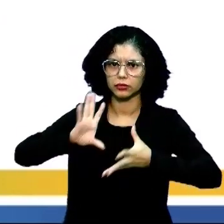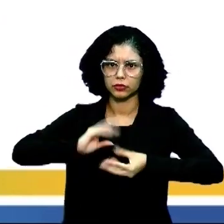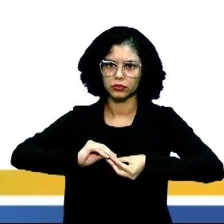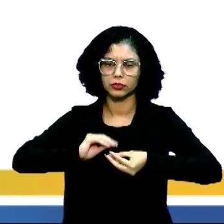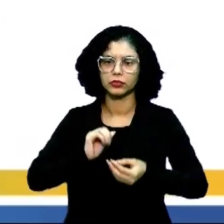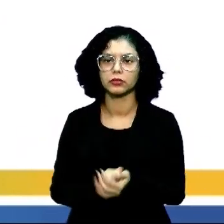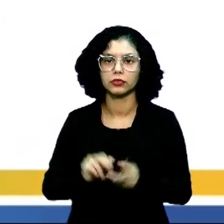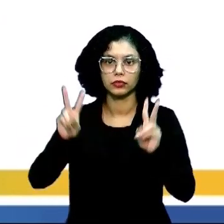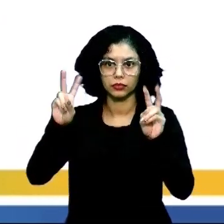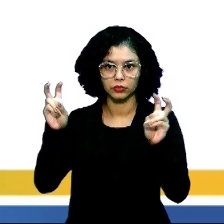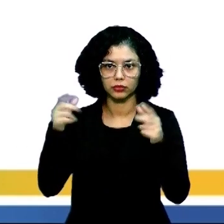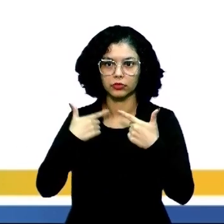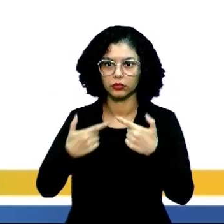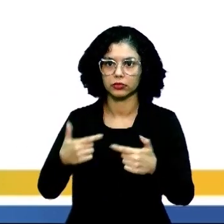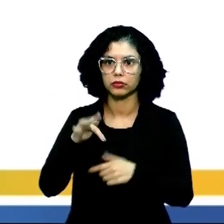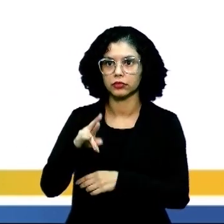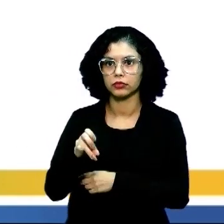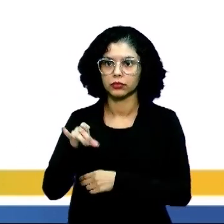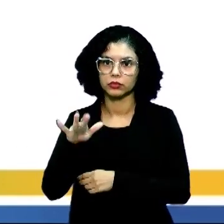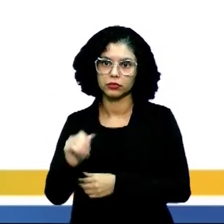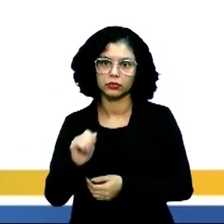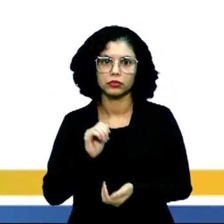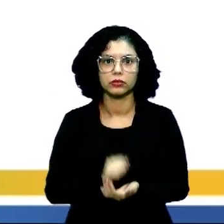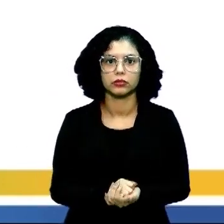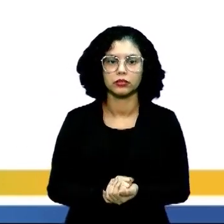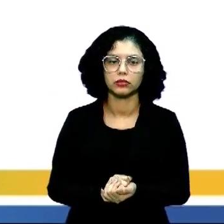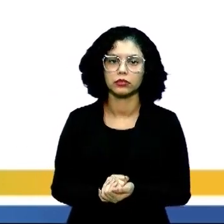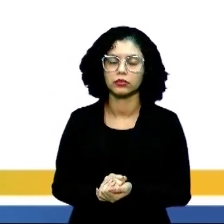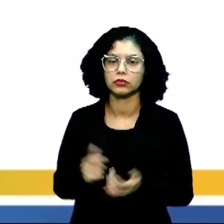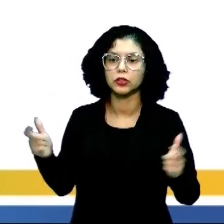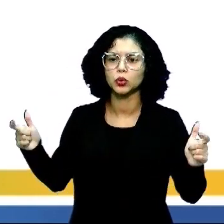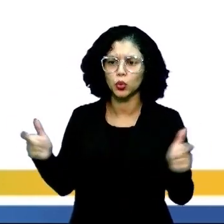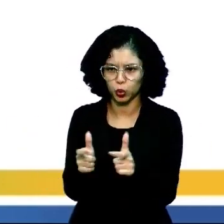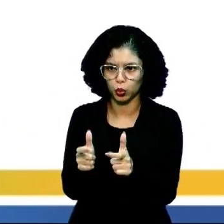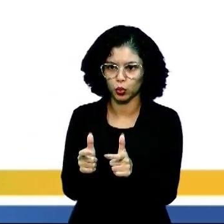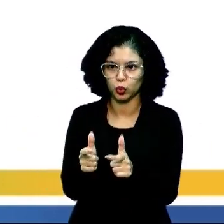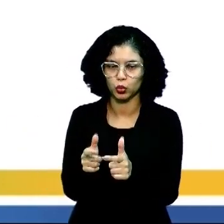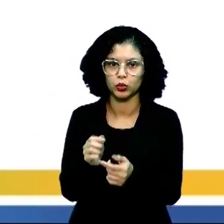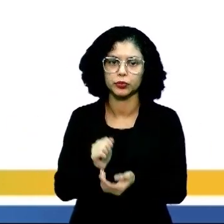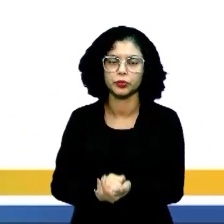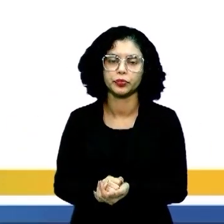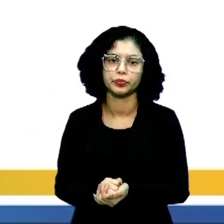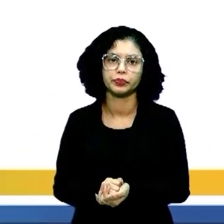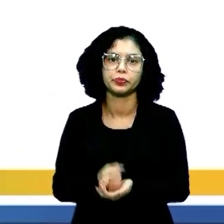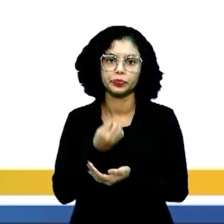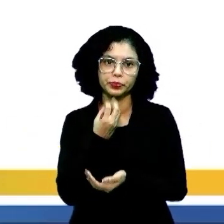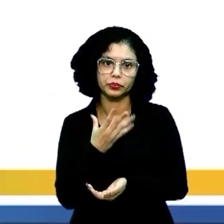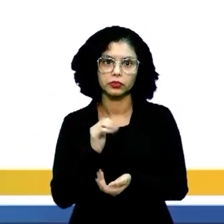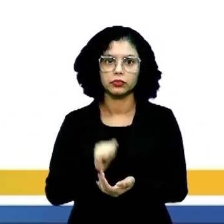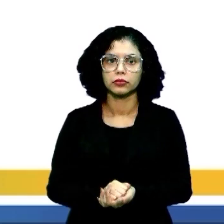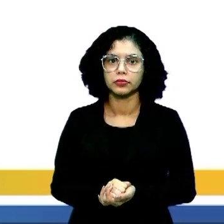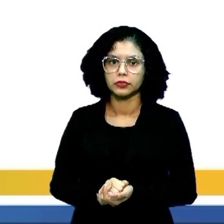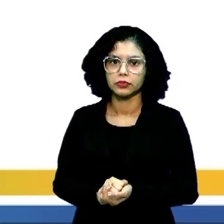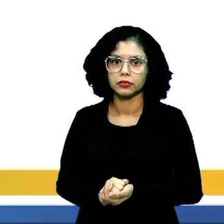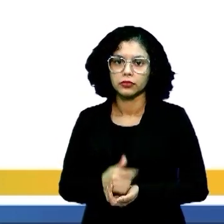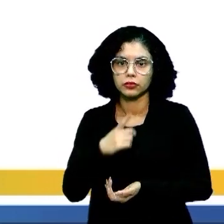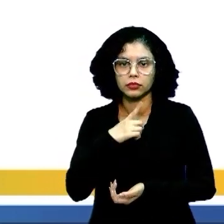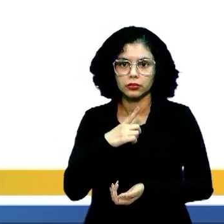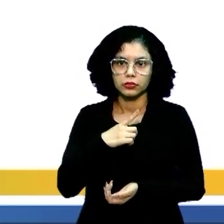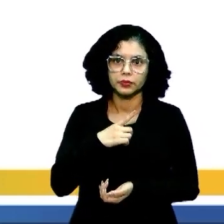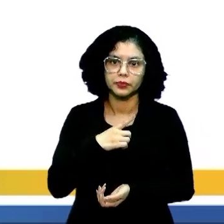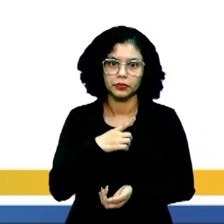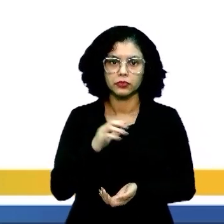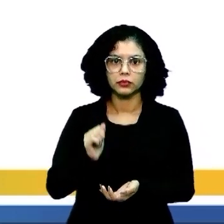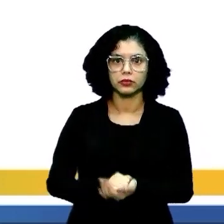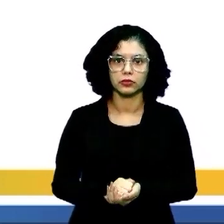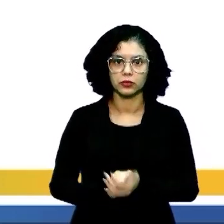do Afeganistão. O que foi essa guerra de forma bem resumida. Vamos lá? Bem, a guerra do Afeganistão